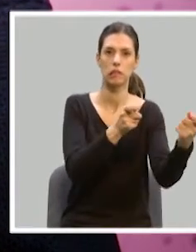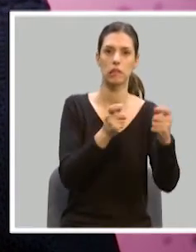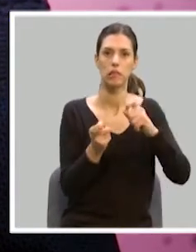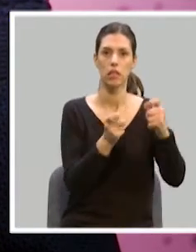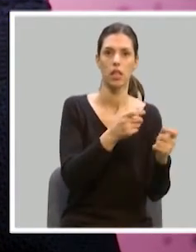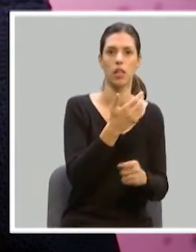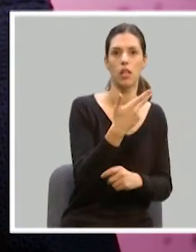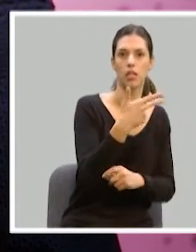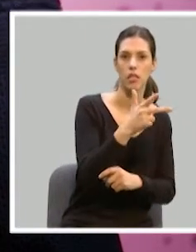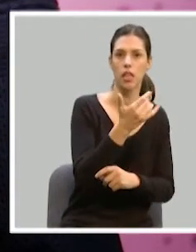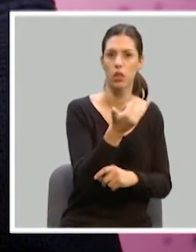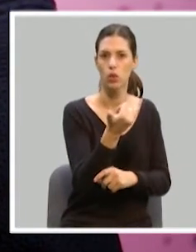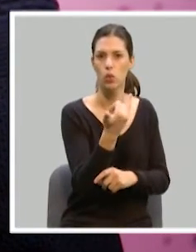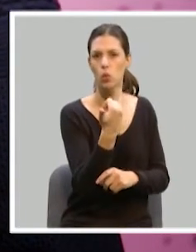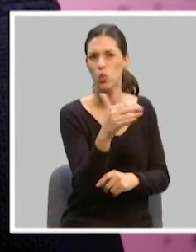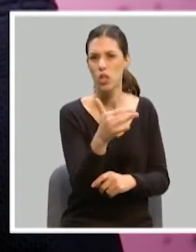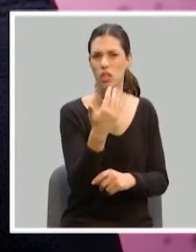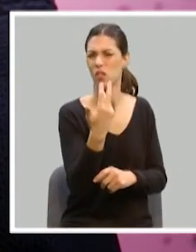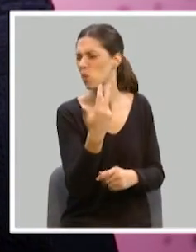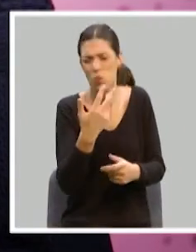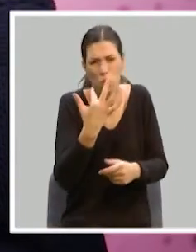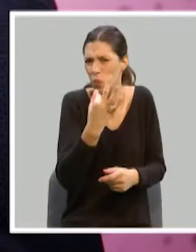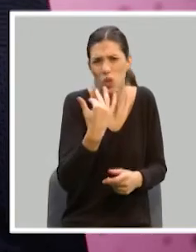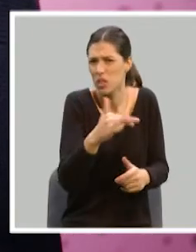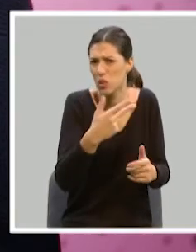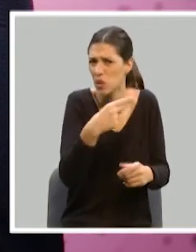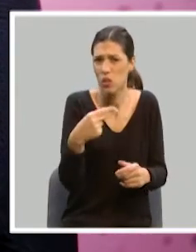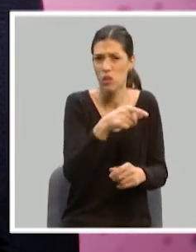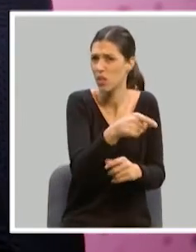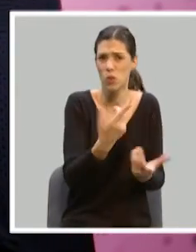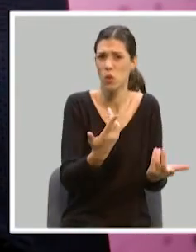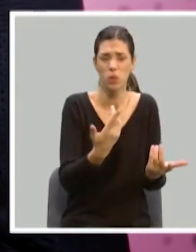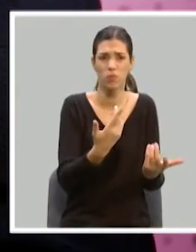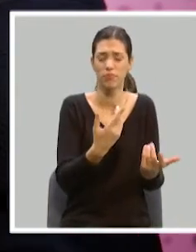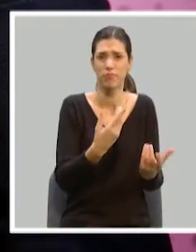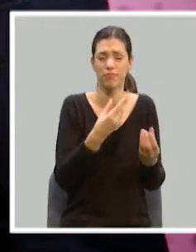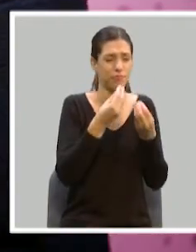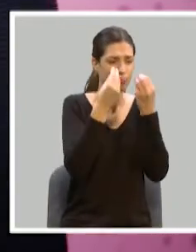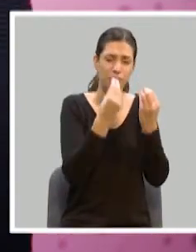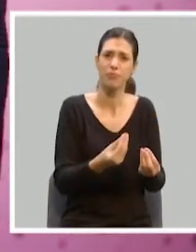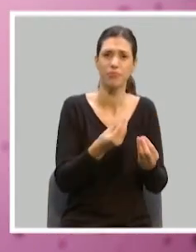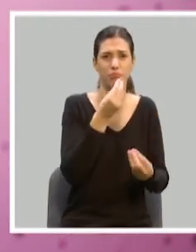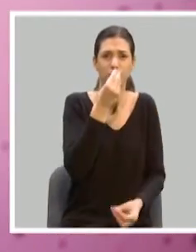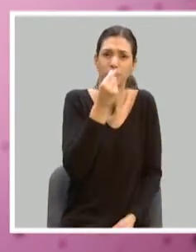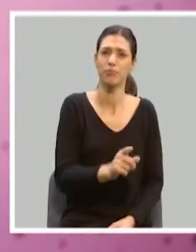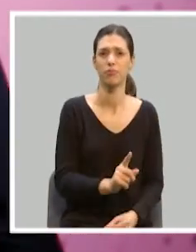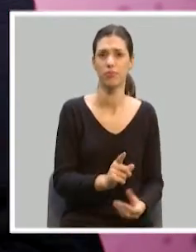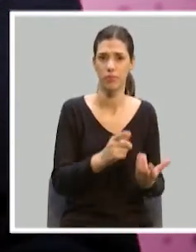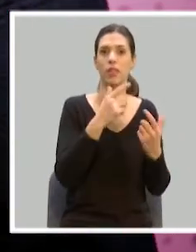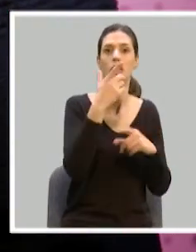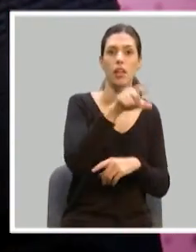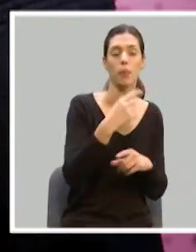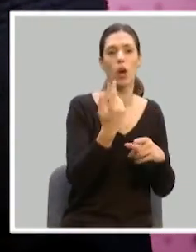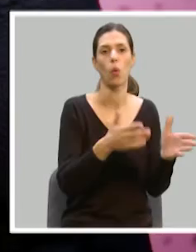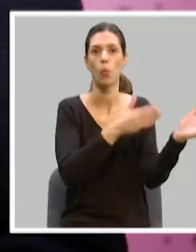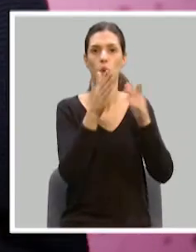euros e é inglório e também é inglório esse jornalista para melhorar um bocadinho a vida